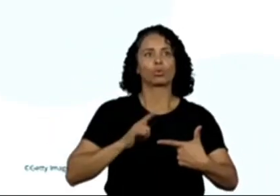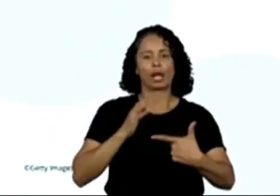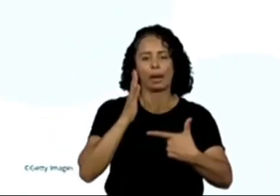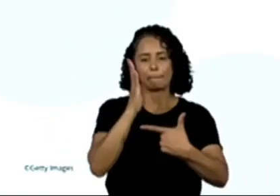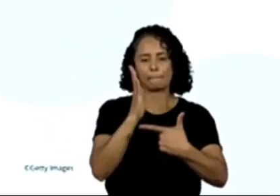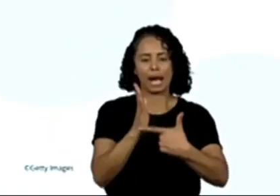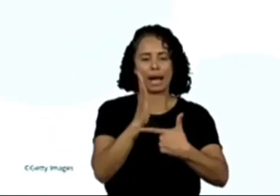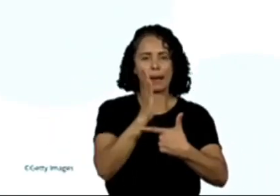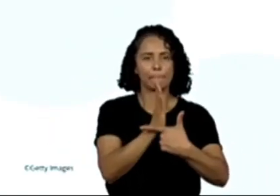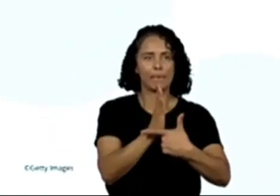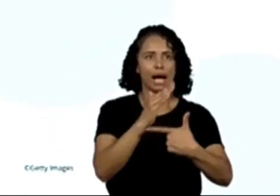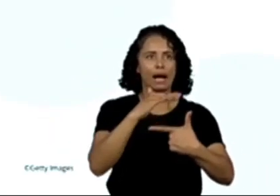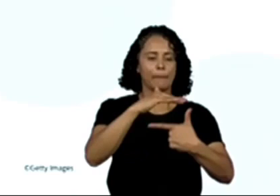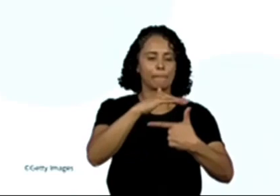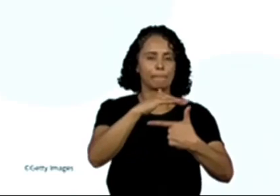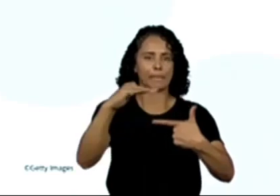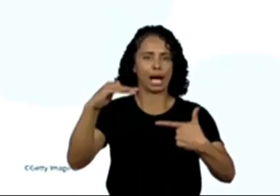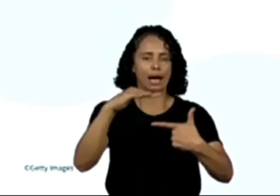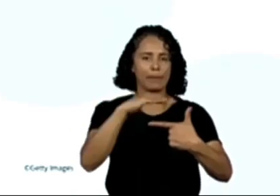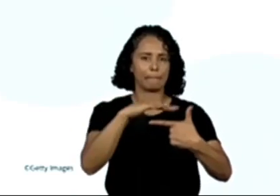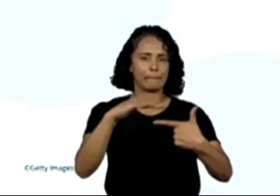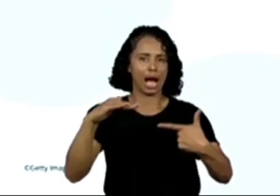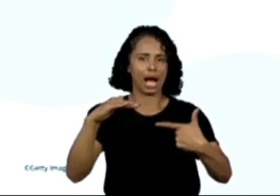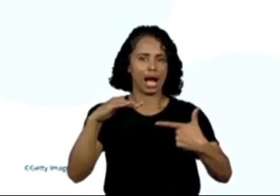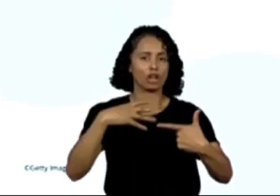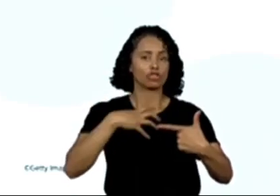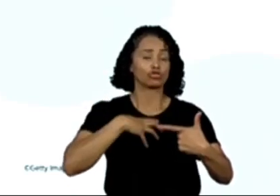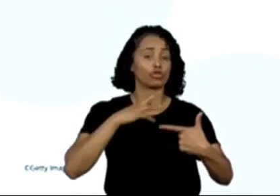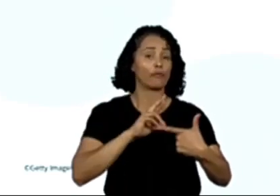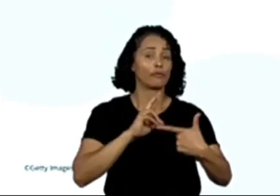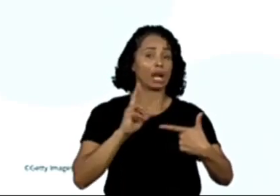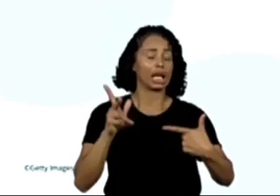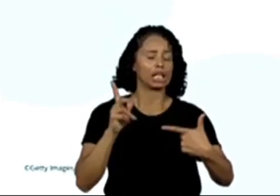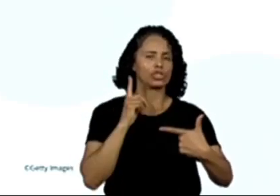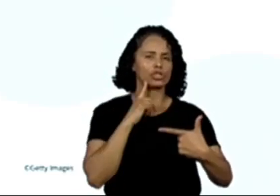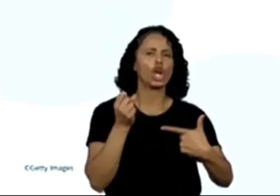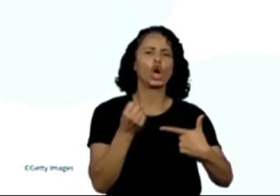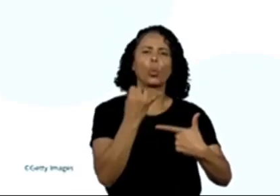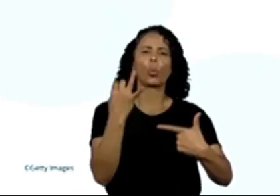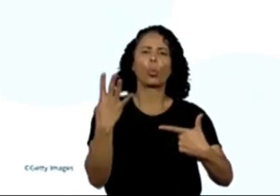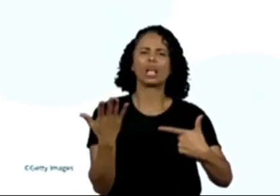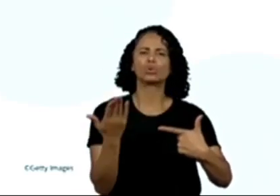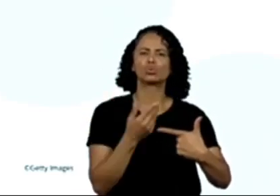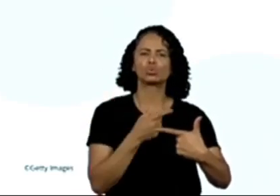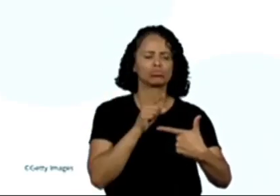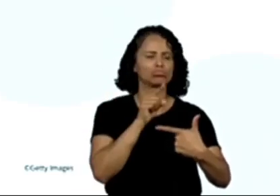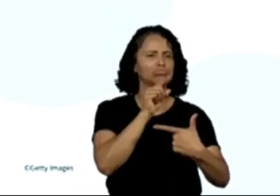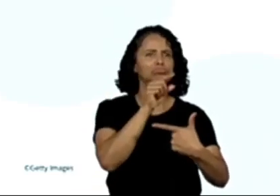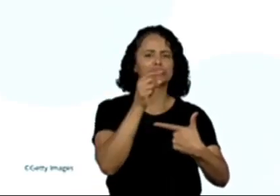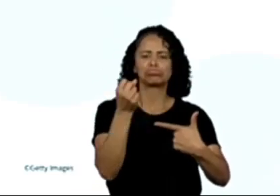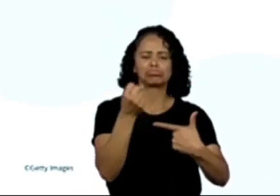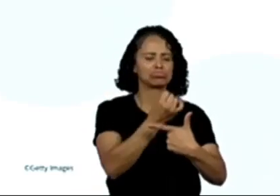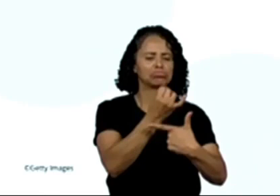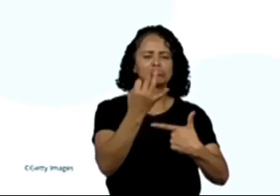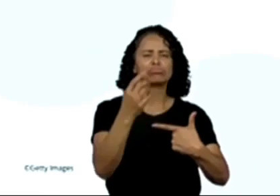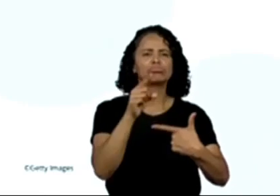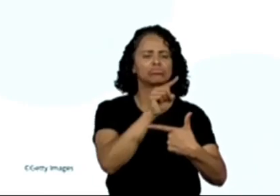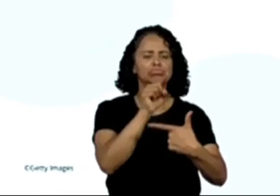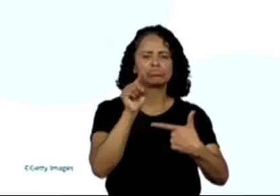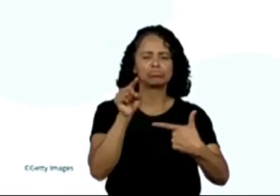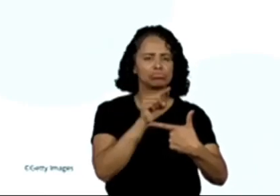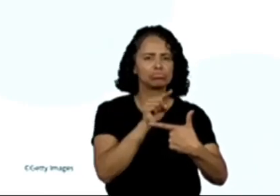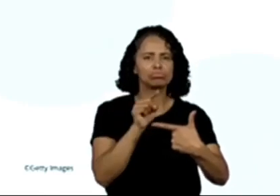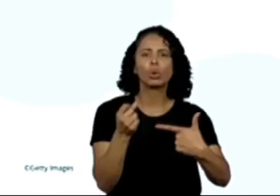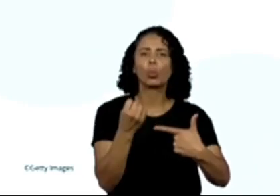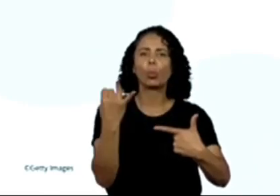primeira pergunta é, quantas partes eu dividi? Eu dividi a pizza. A gente vê essa pizza